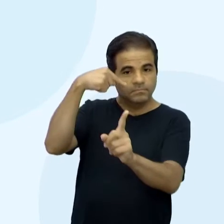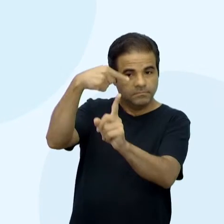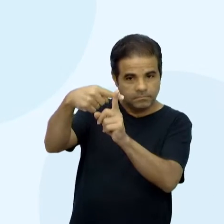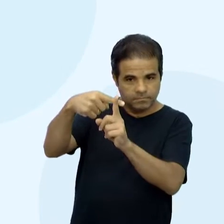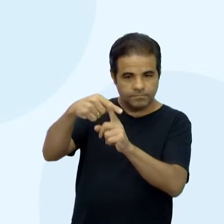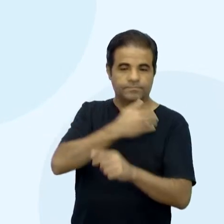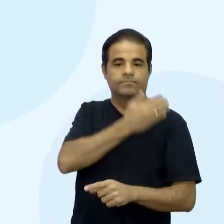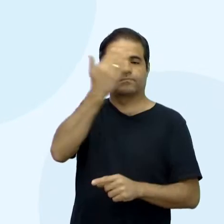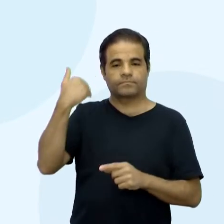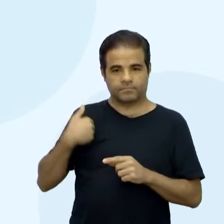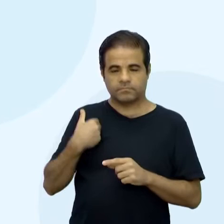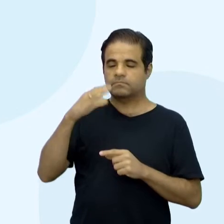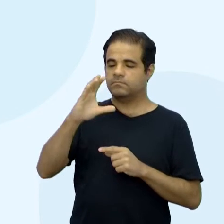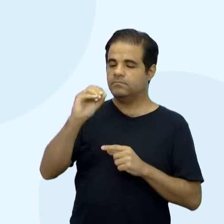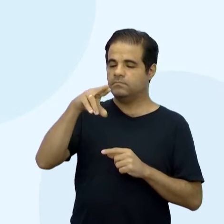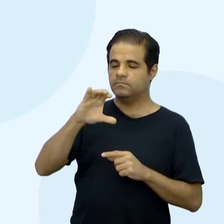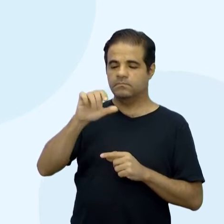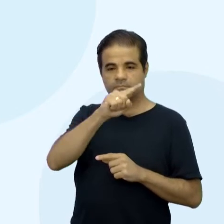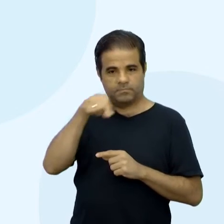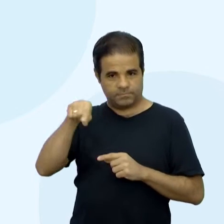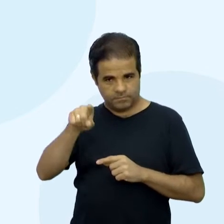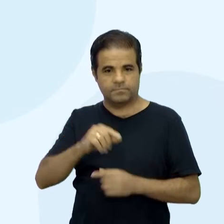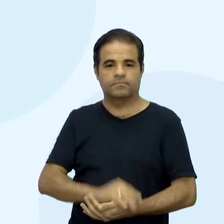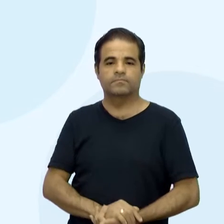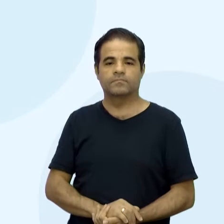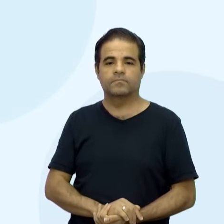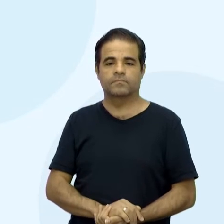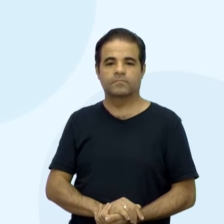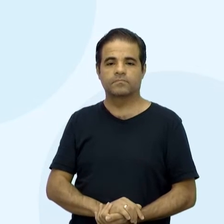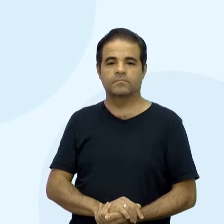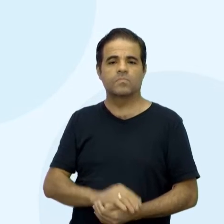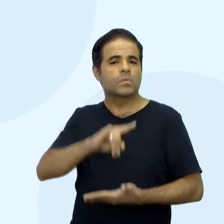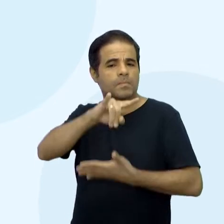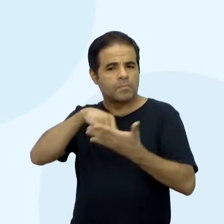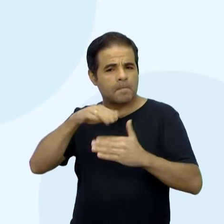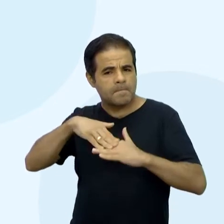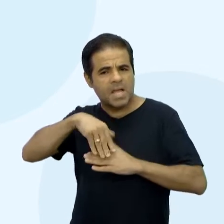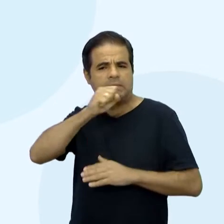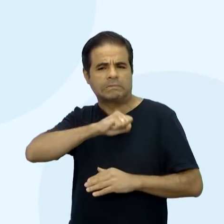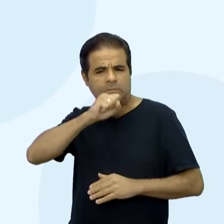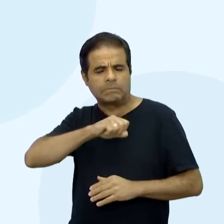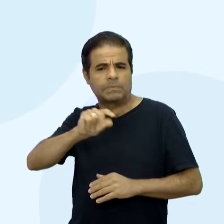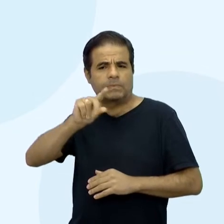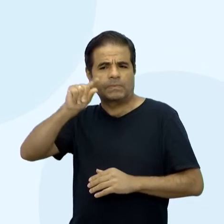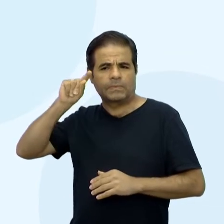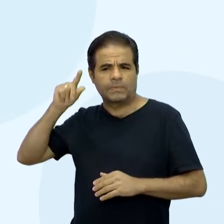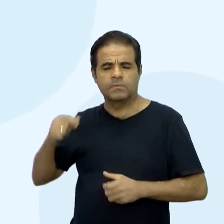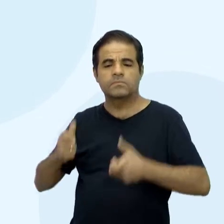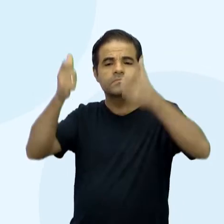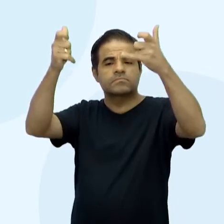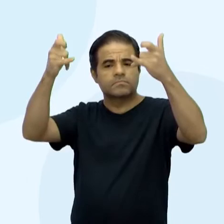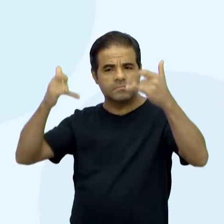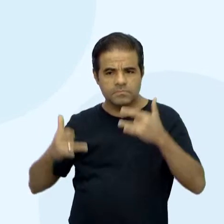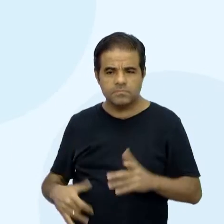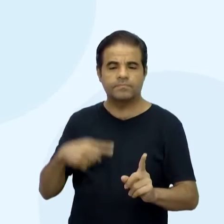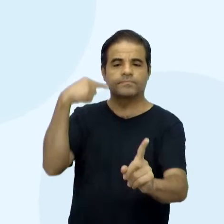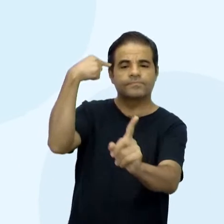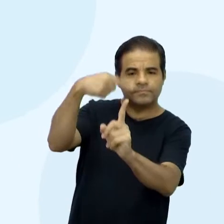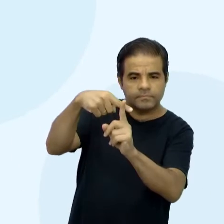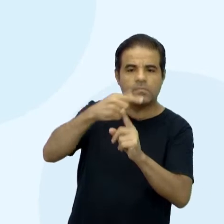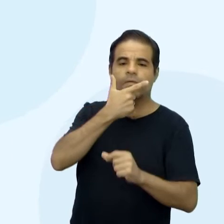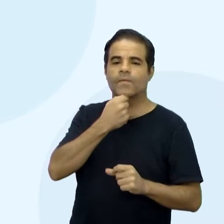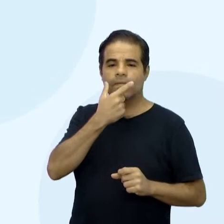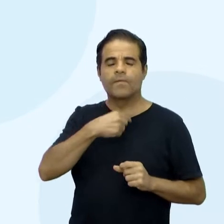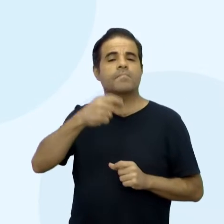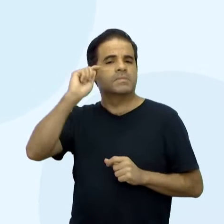Igreja Nossa Senhora da Conceição. O documento mais antigo, né, que fala sobre a Igreja dos